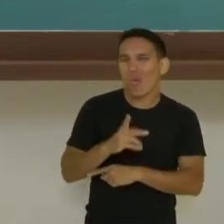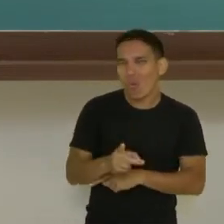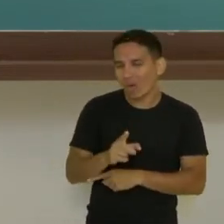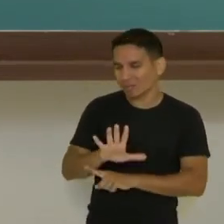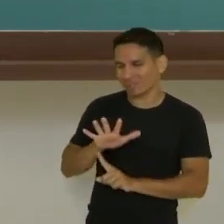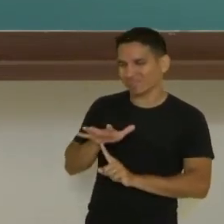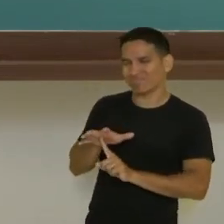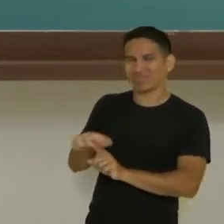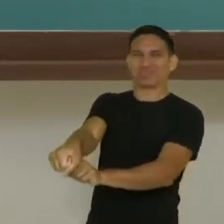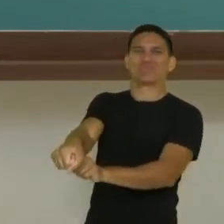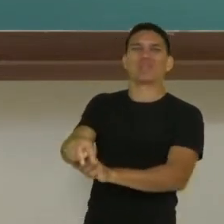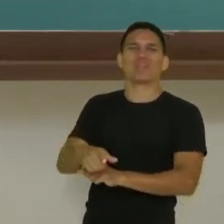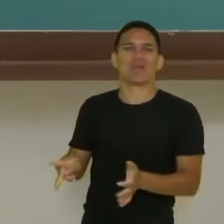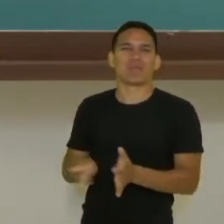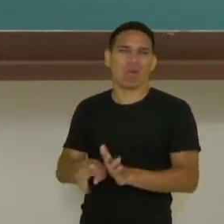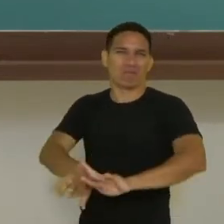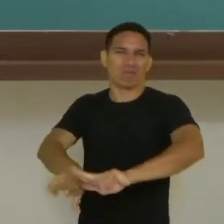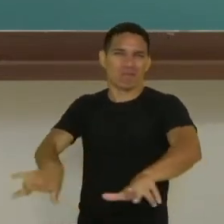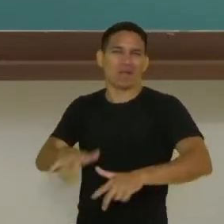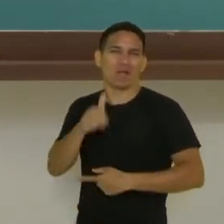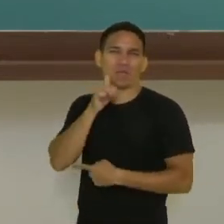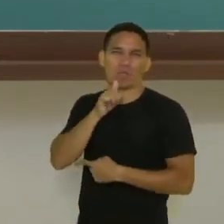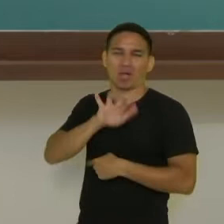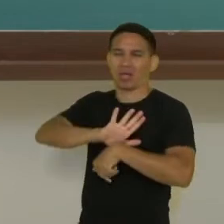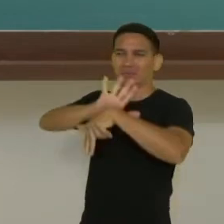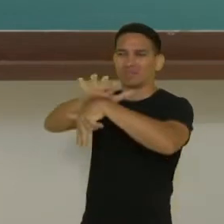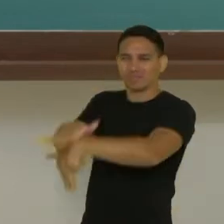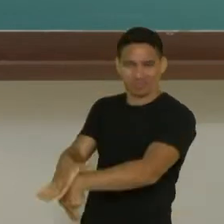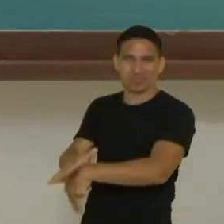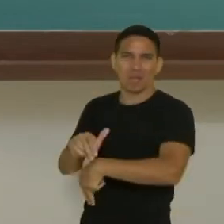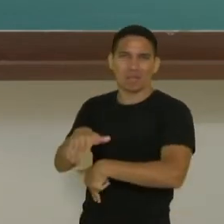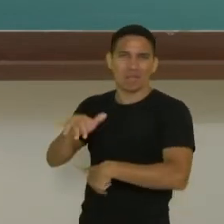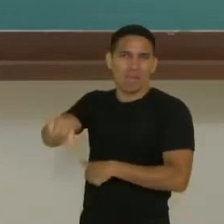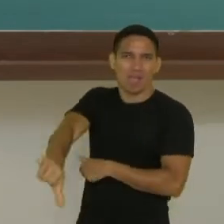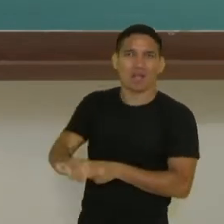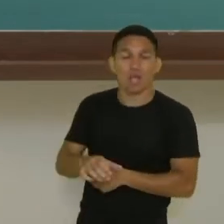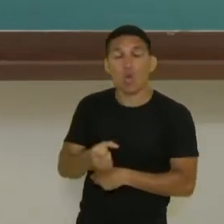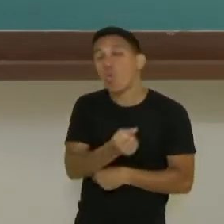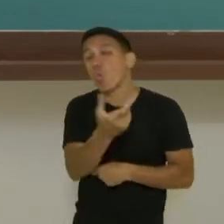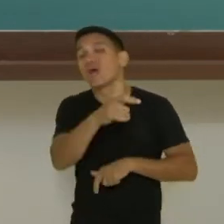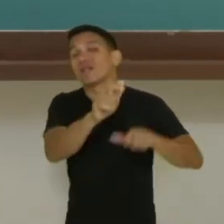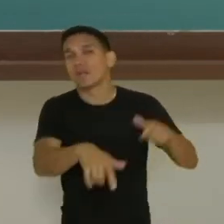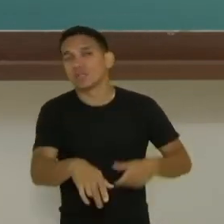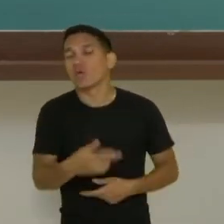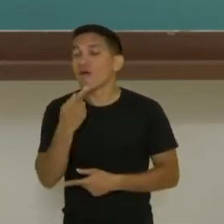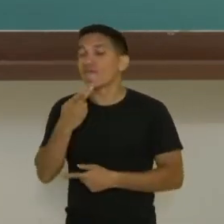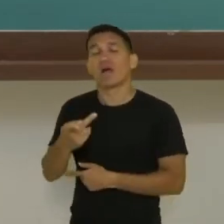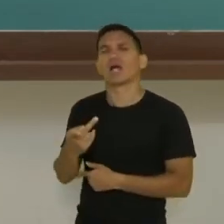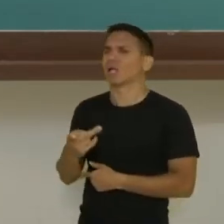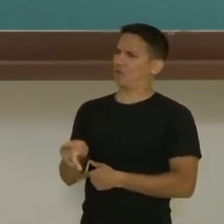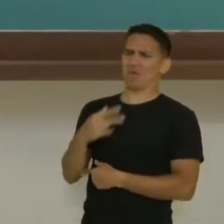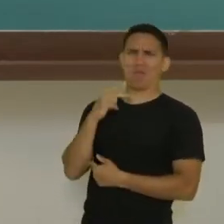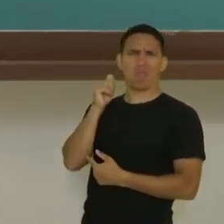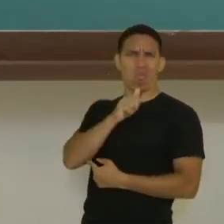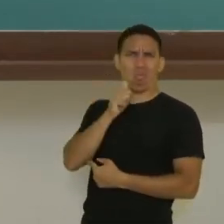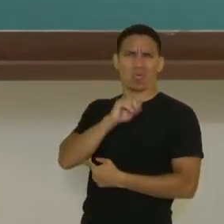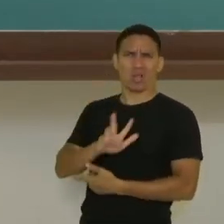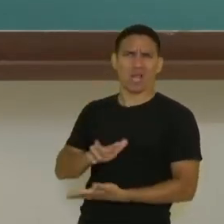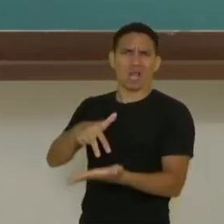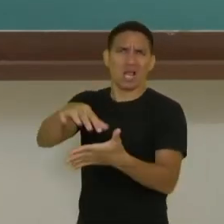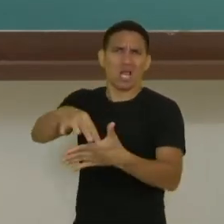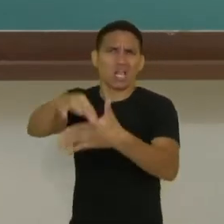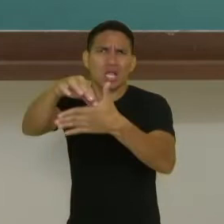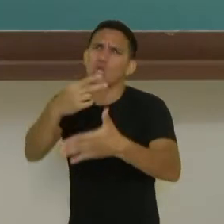quanto de gente vai ter lá para falar que as mulheres não têm que ocupar cargos de liderança. Pessoas que se escondem atrás